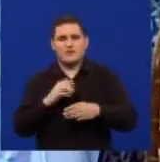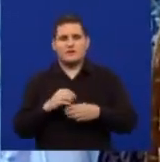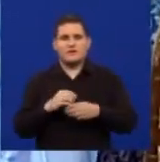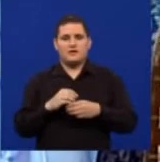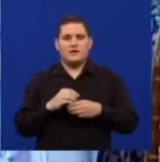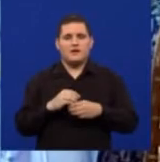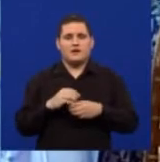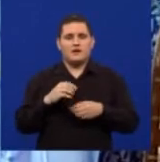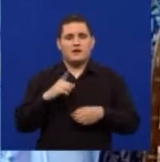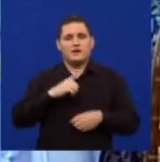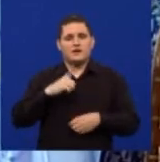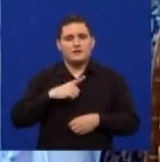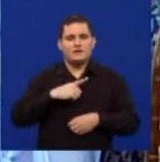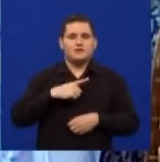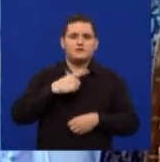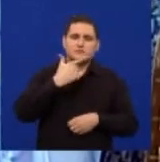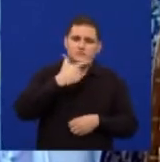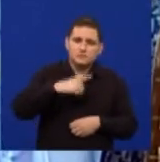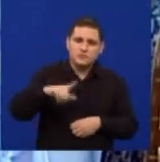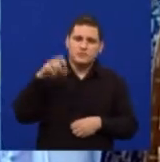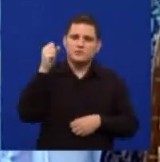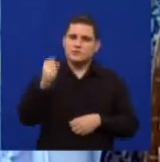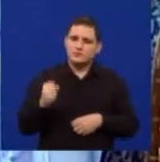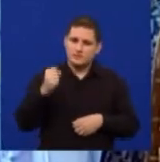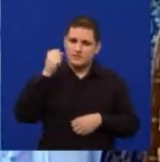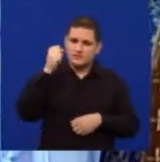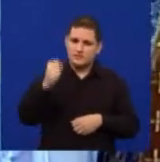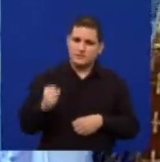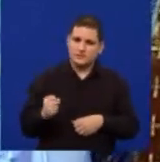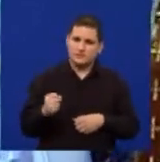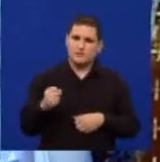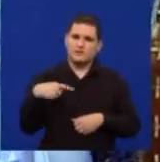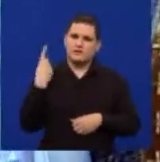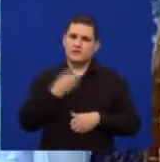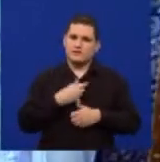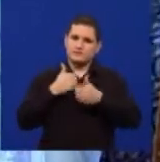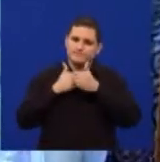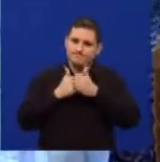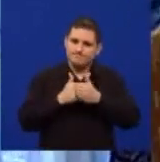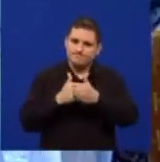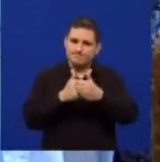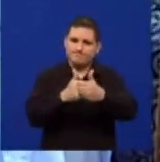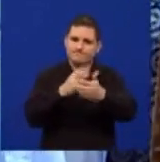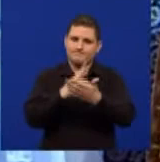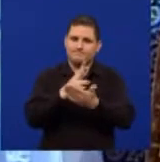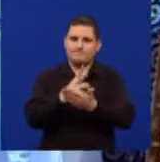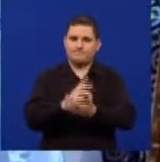de Maria nos leve ao coração de Jesus. Amém.